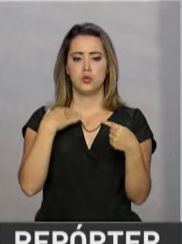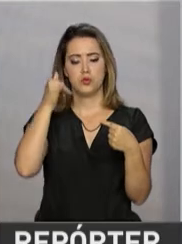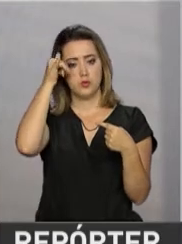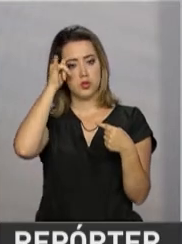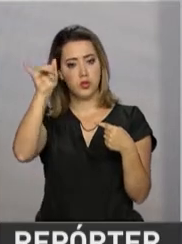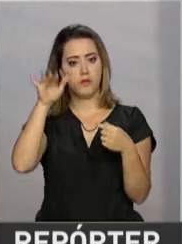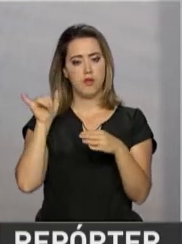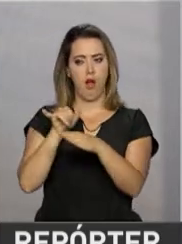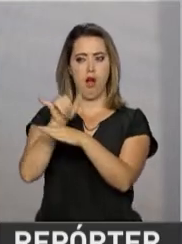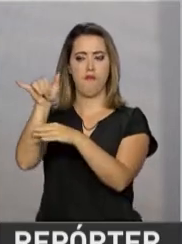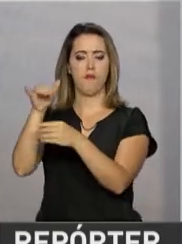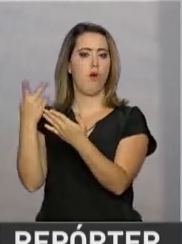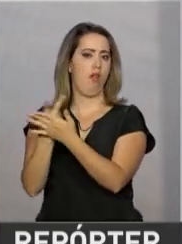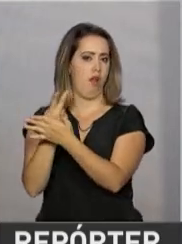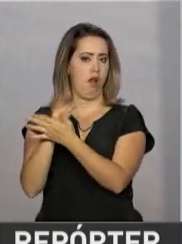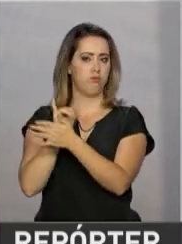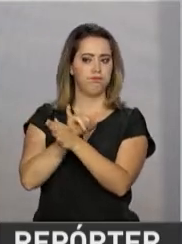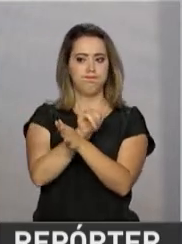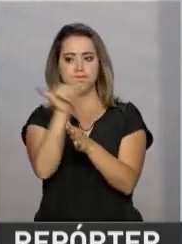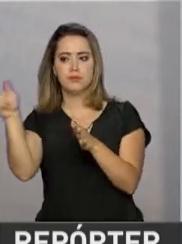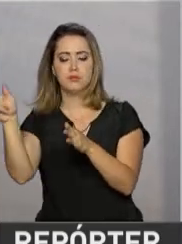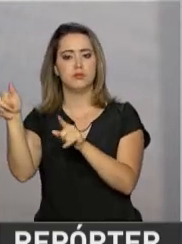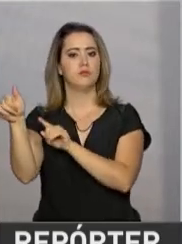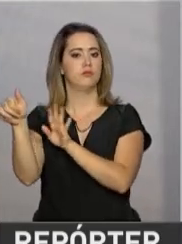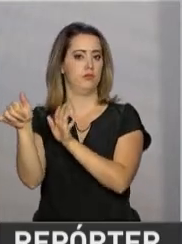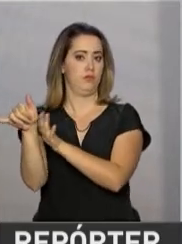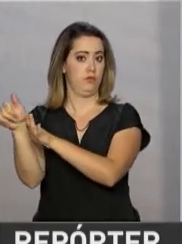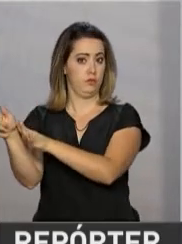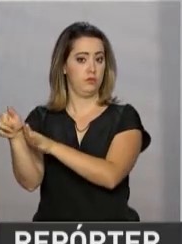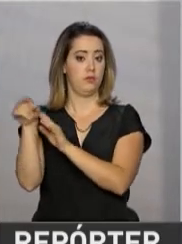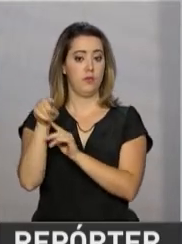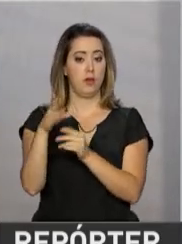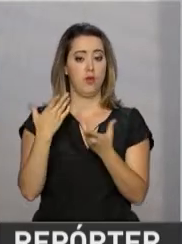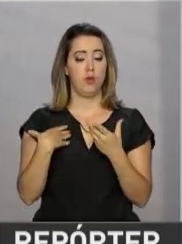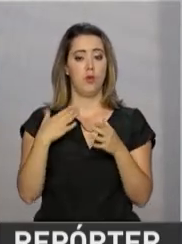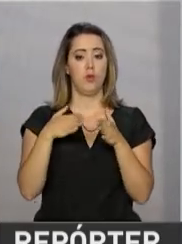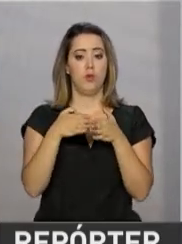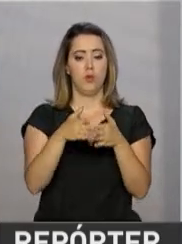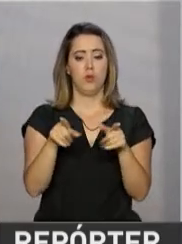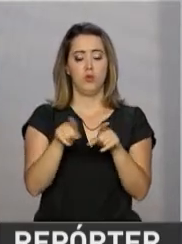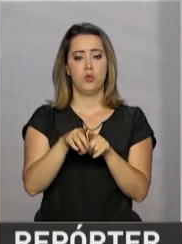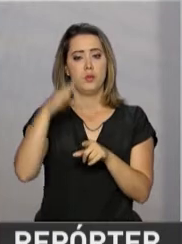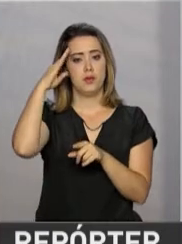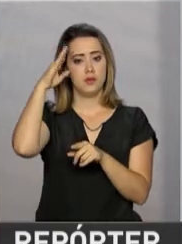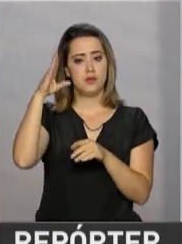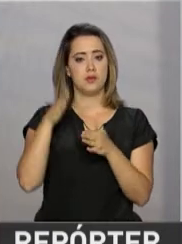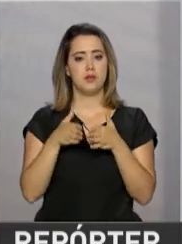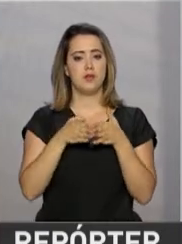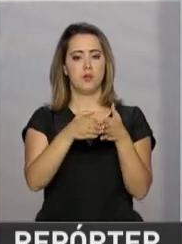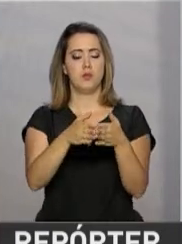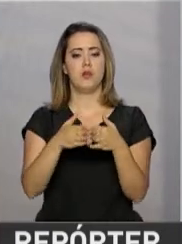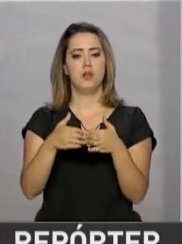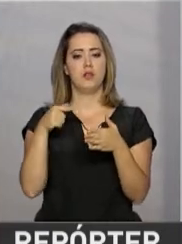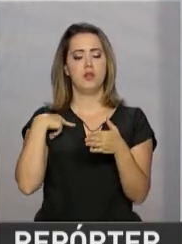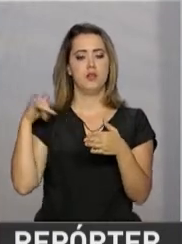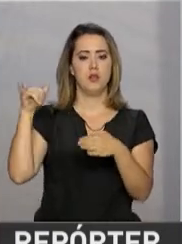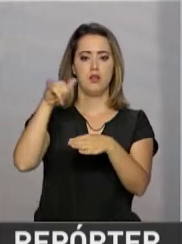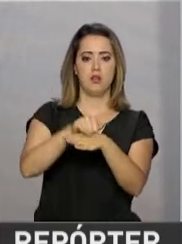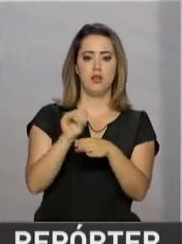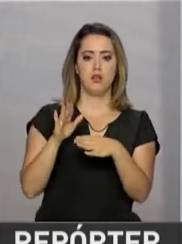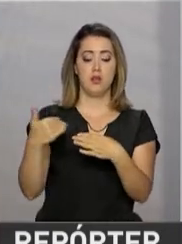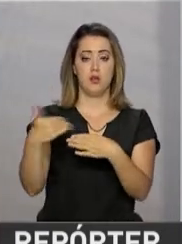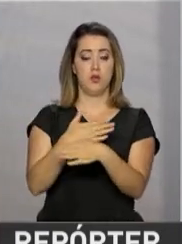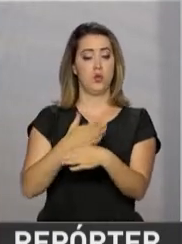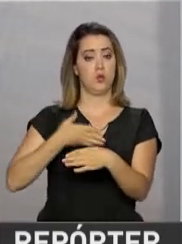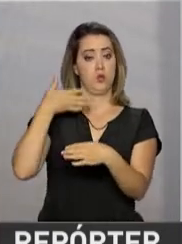vôos ilícitos a operação ágata que integra exército marinha e aeronáutica em ações surpresa nas fronteiras e